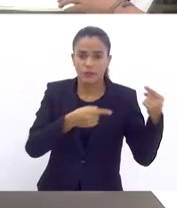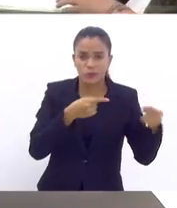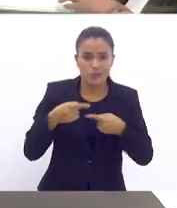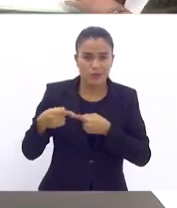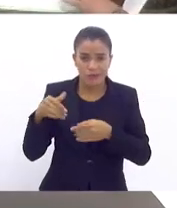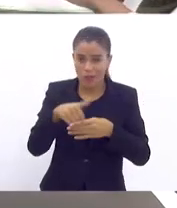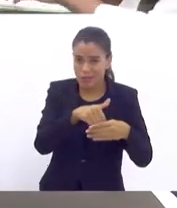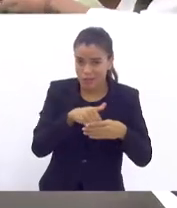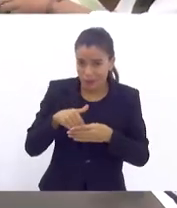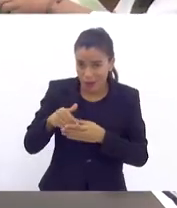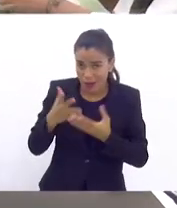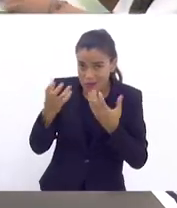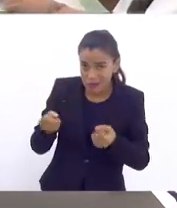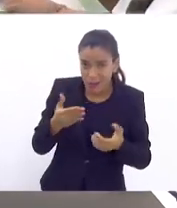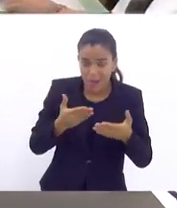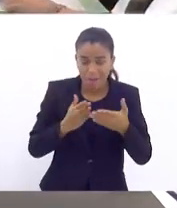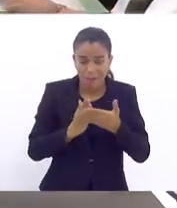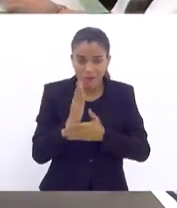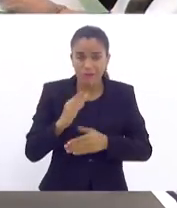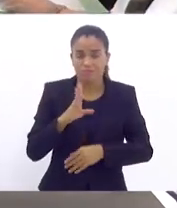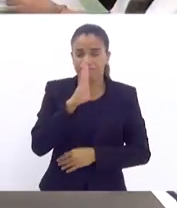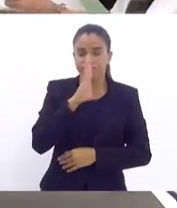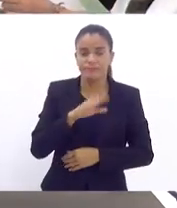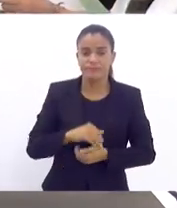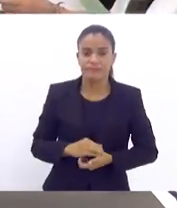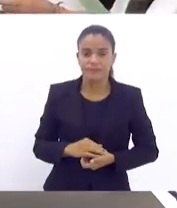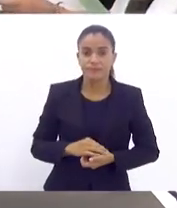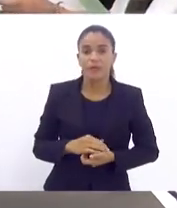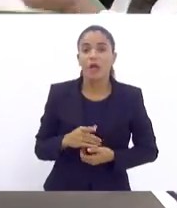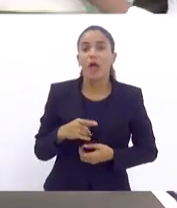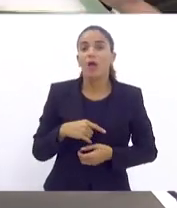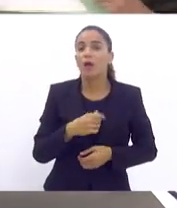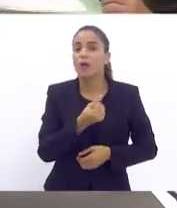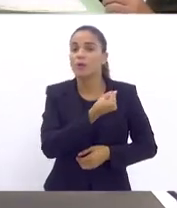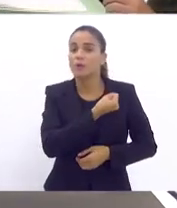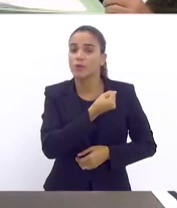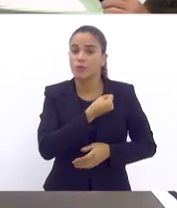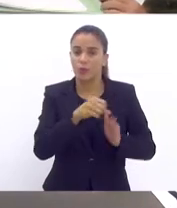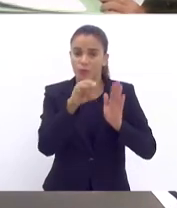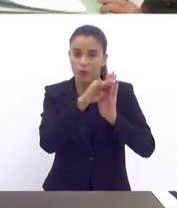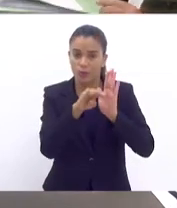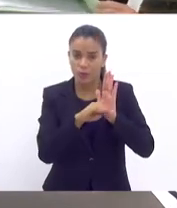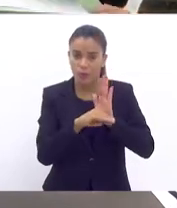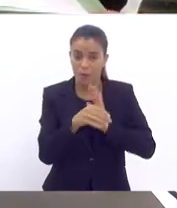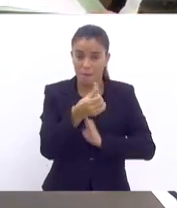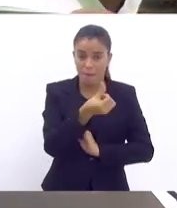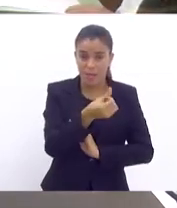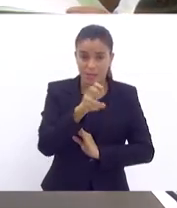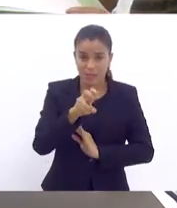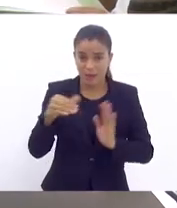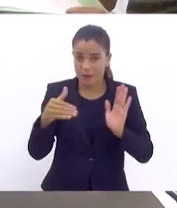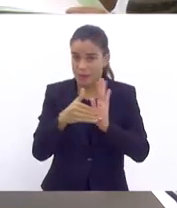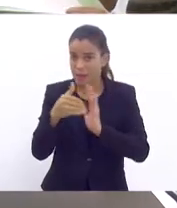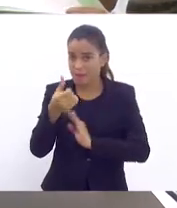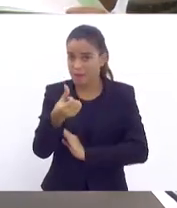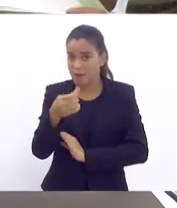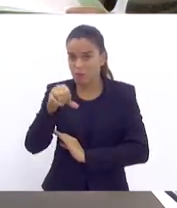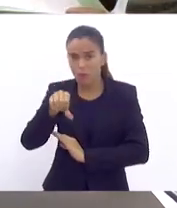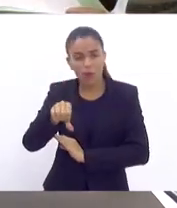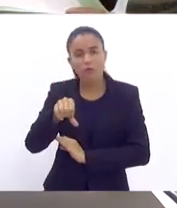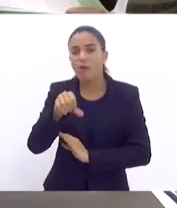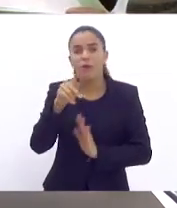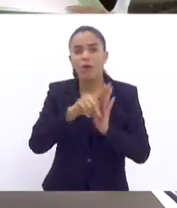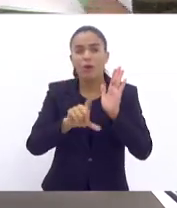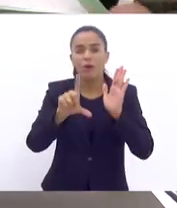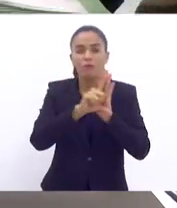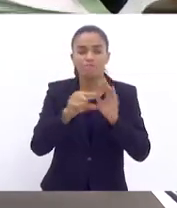discussão e votação senhores que a própria Como estão aprovando o item 65 ao 69 da pauta são os projetos de